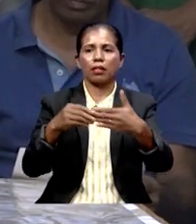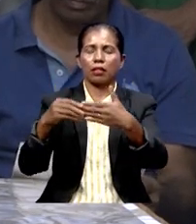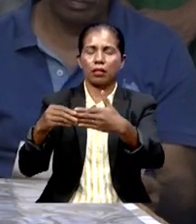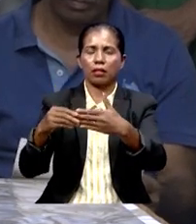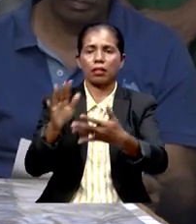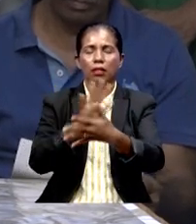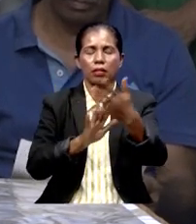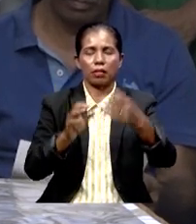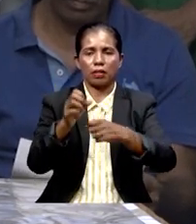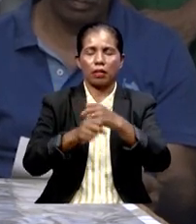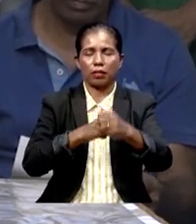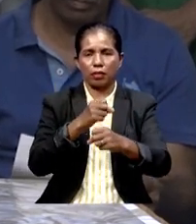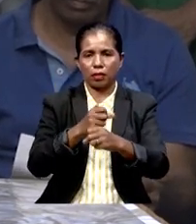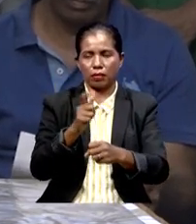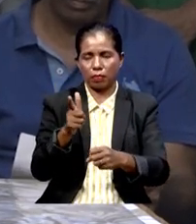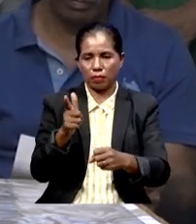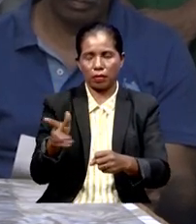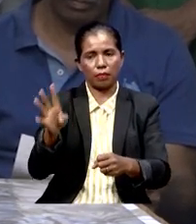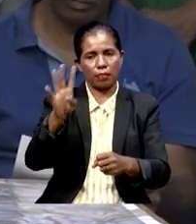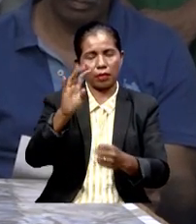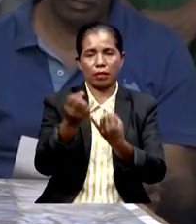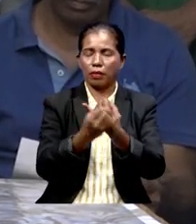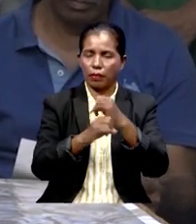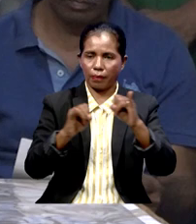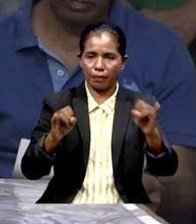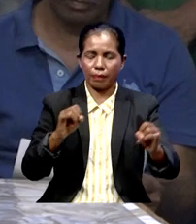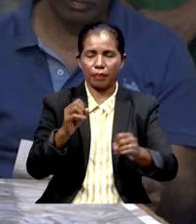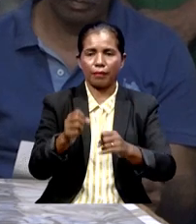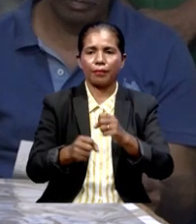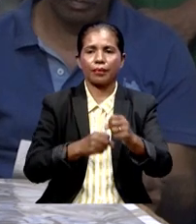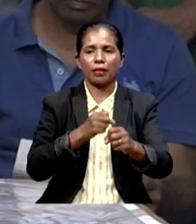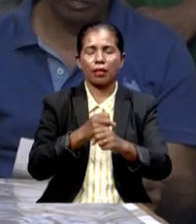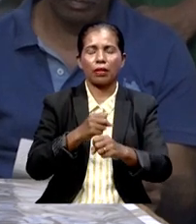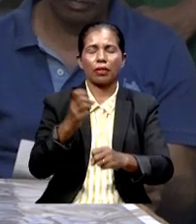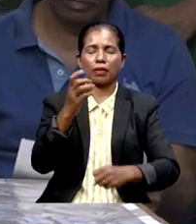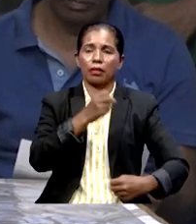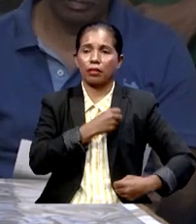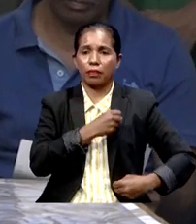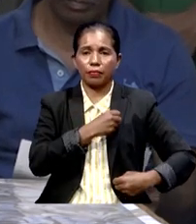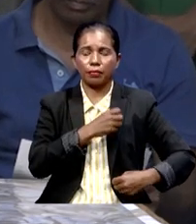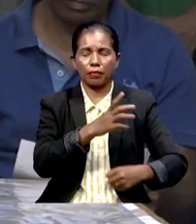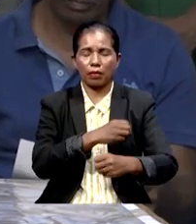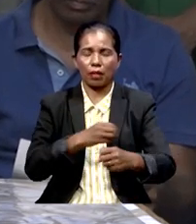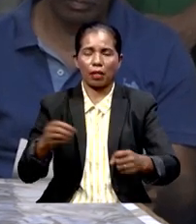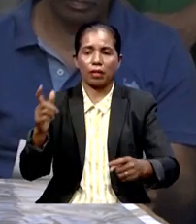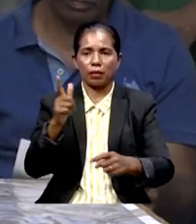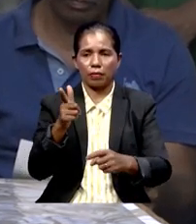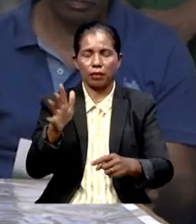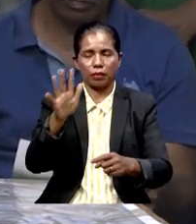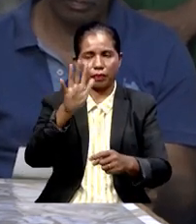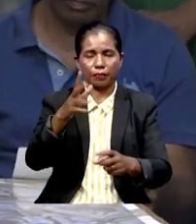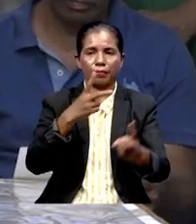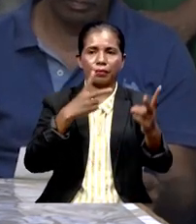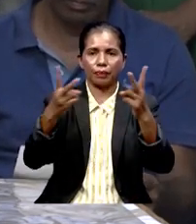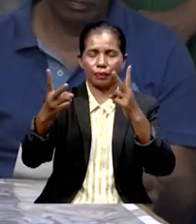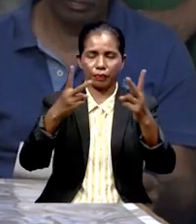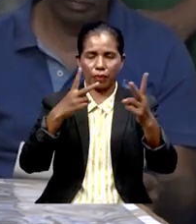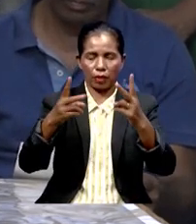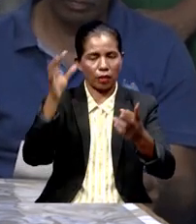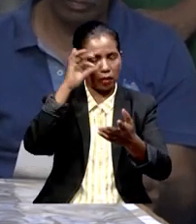celebração 25 anos referendo. Aniversário Loron Interfet, Badala Ronos em Lima, visita